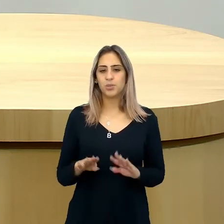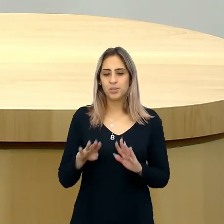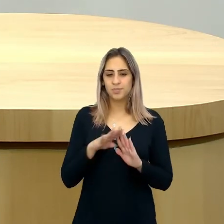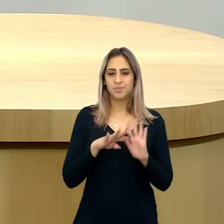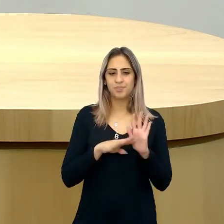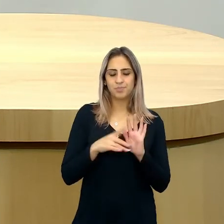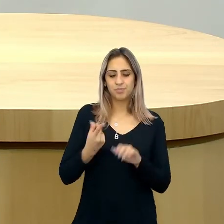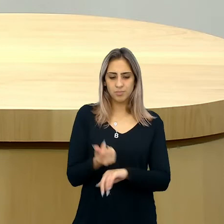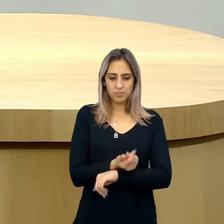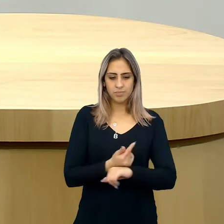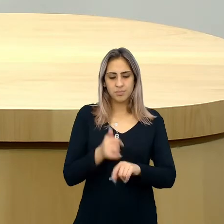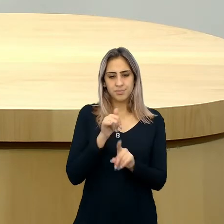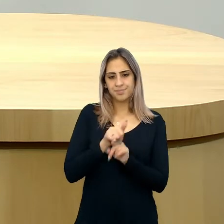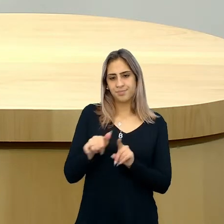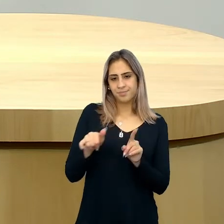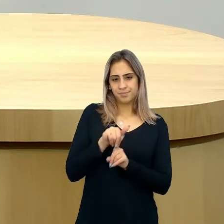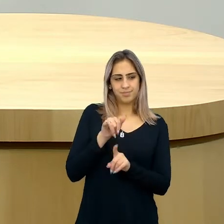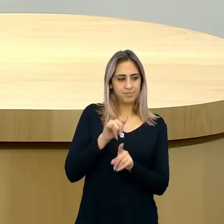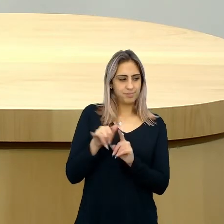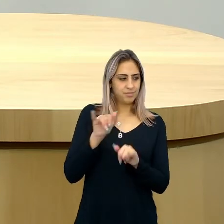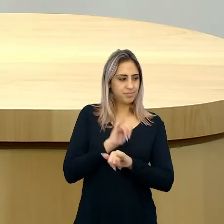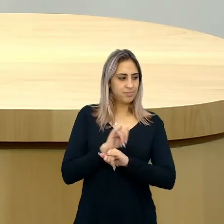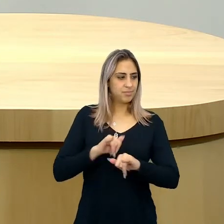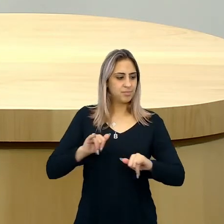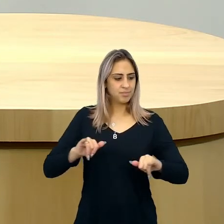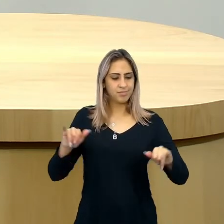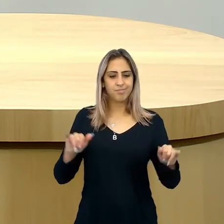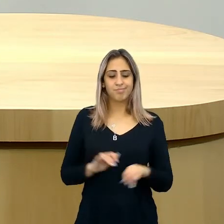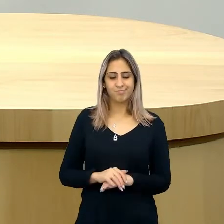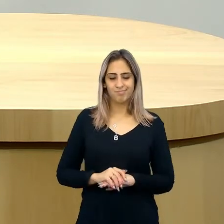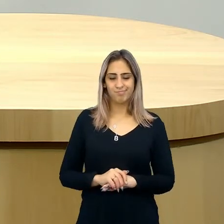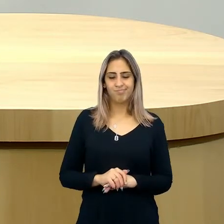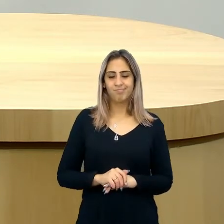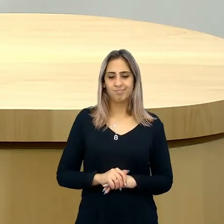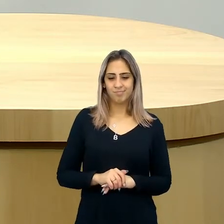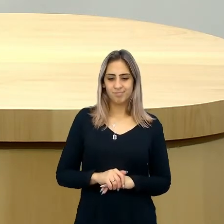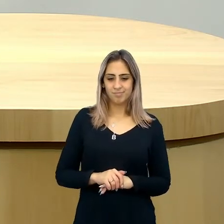né, em estratégia de comercialização. O cotidiano